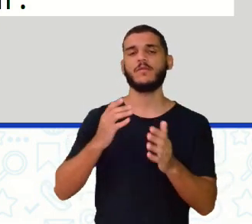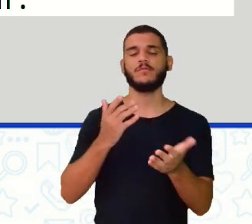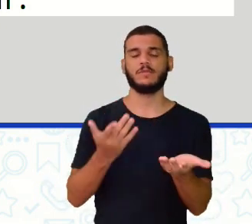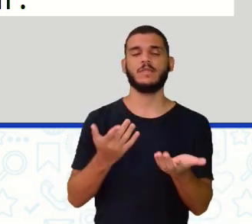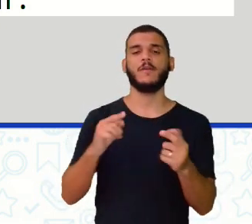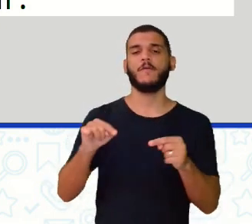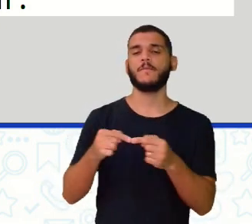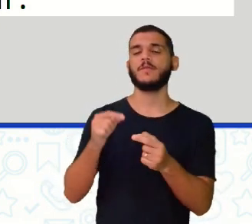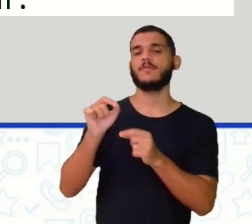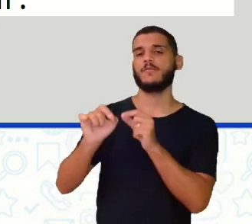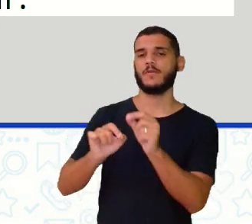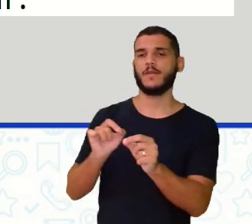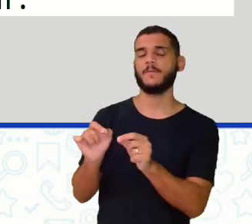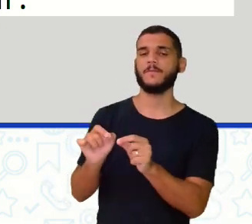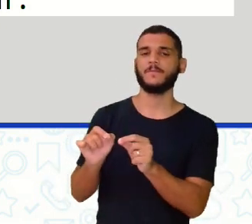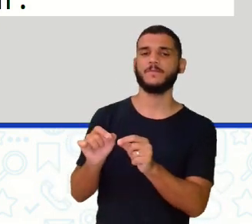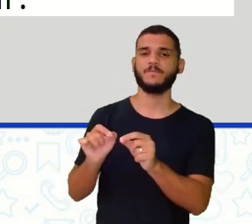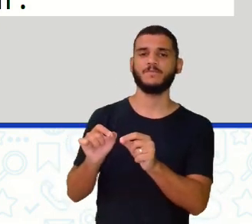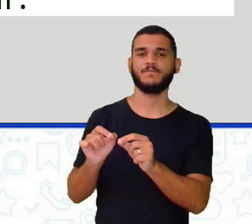ver com isso, né? Ele está